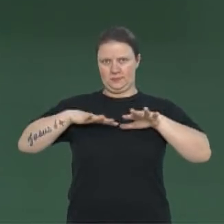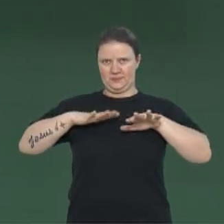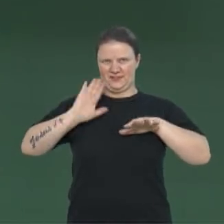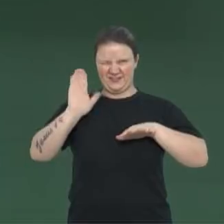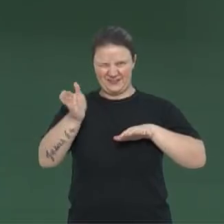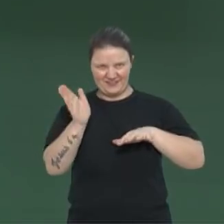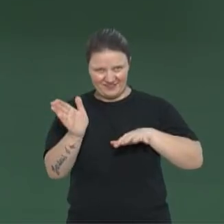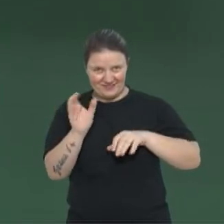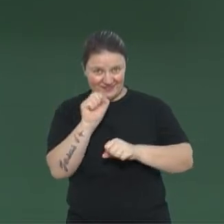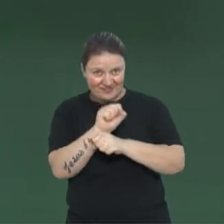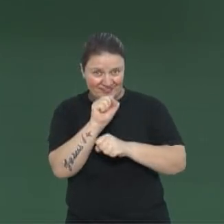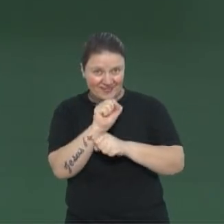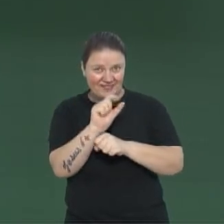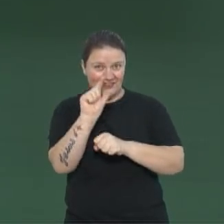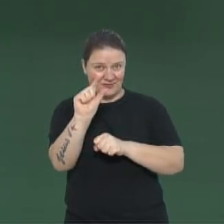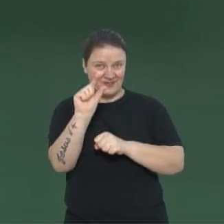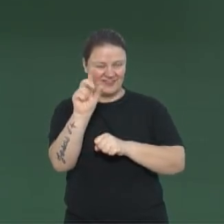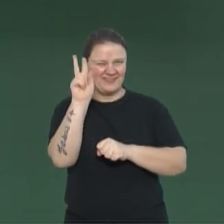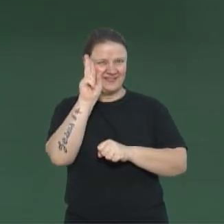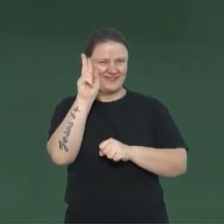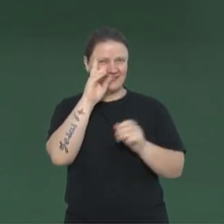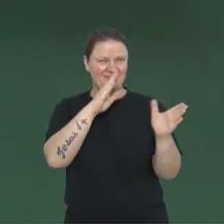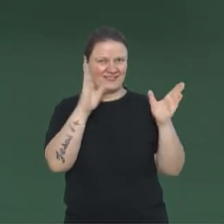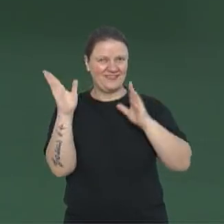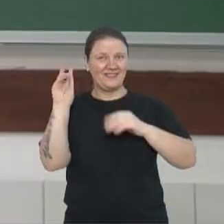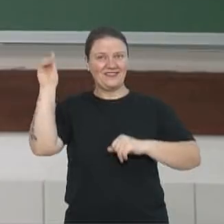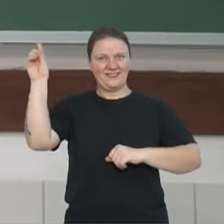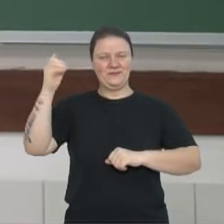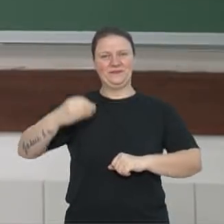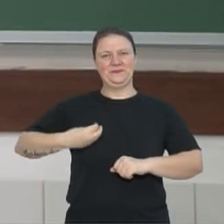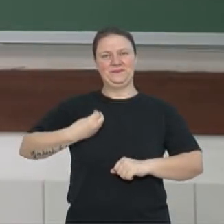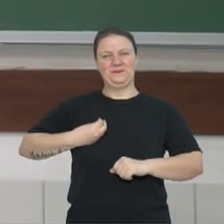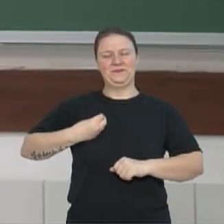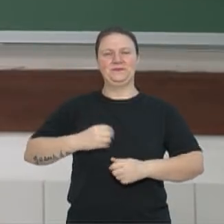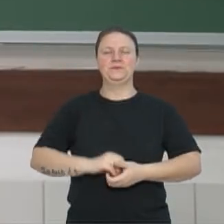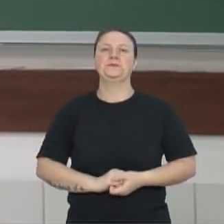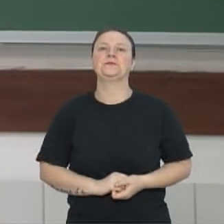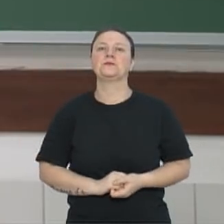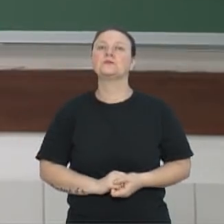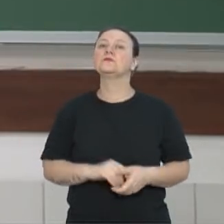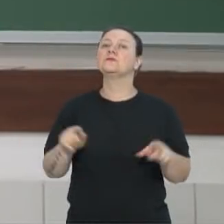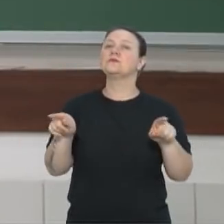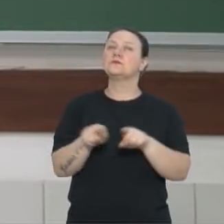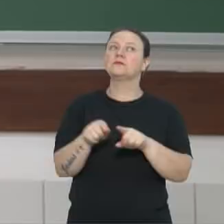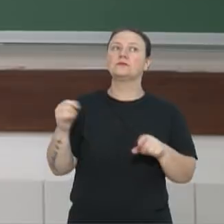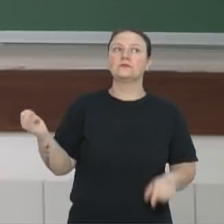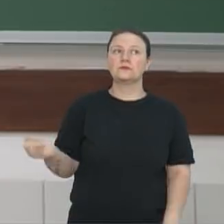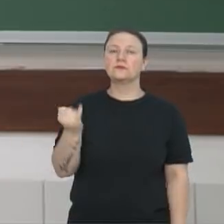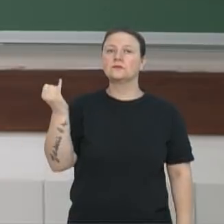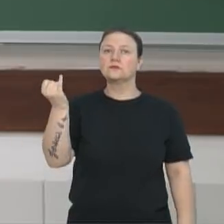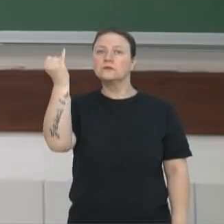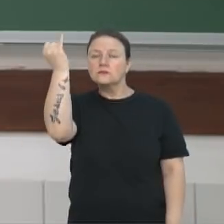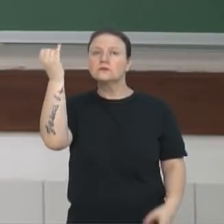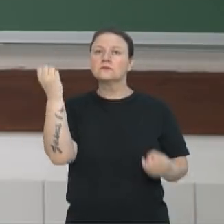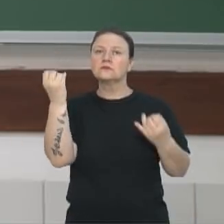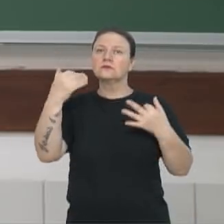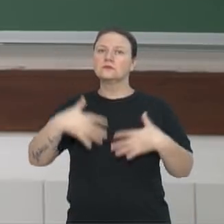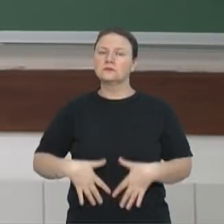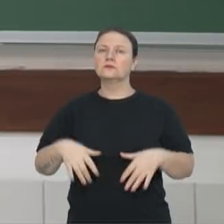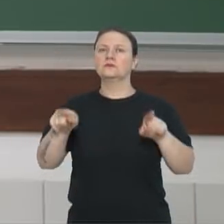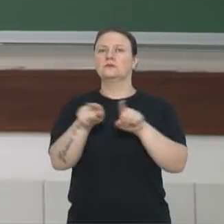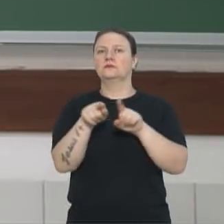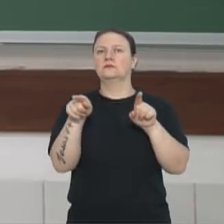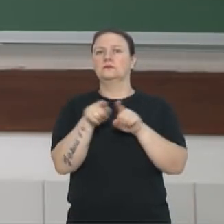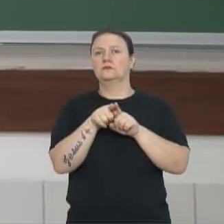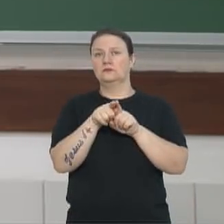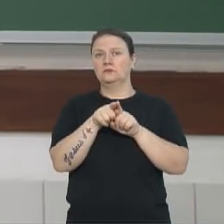já chega na história do Marcel Marceau. É importante também falar que, além da referência do